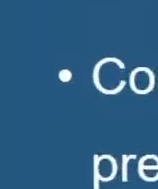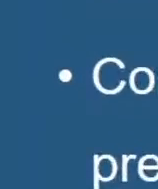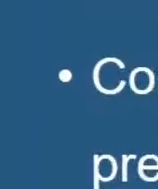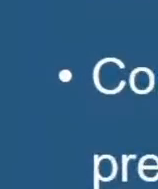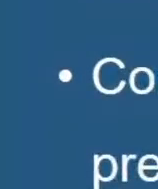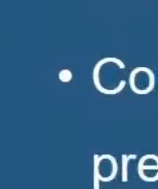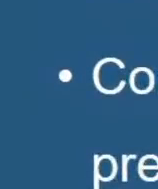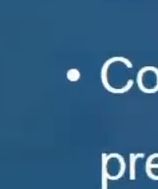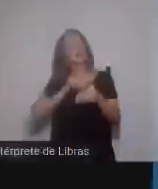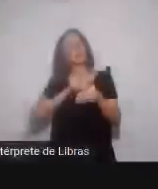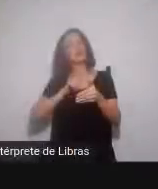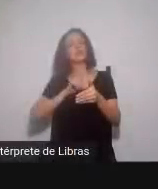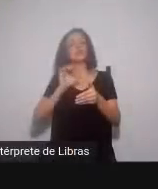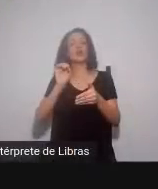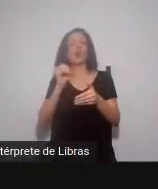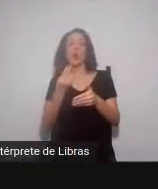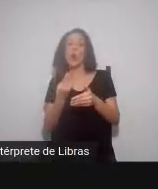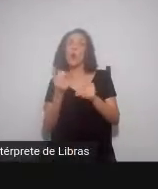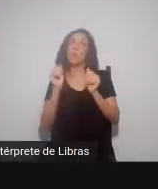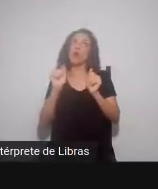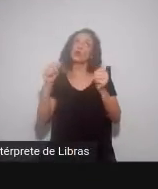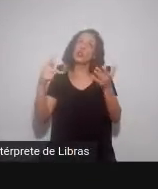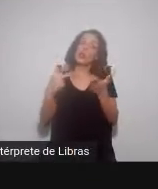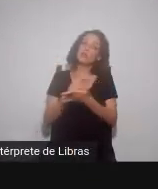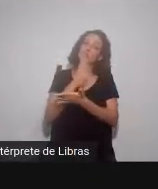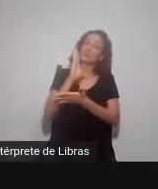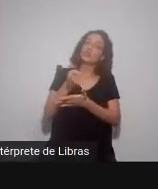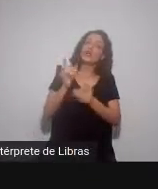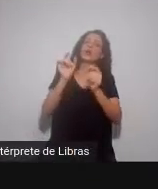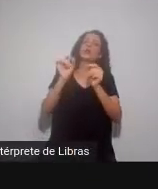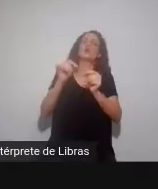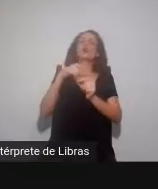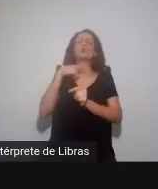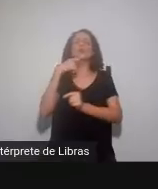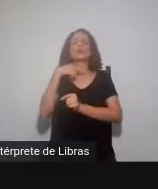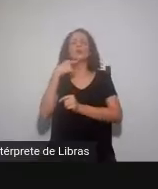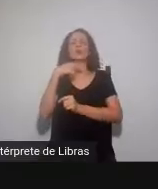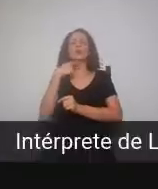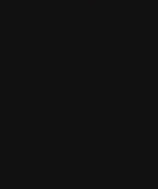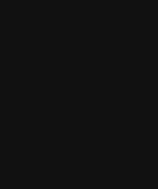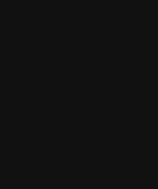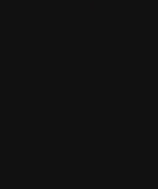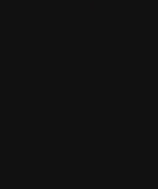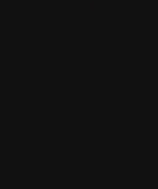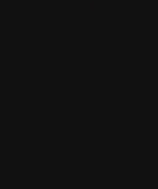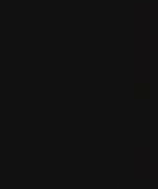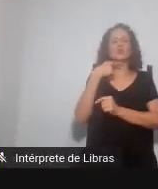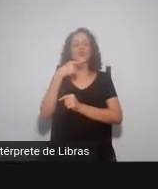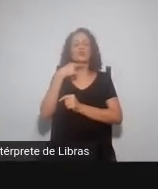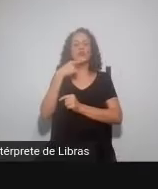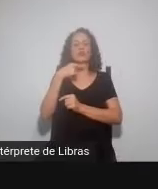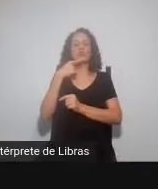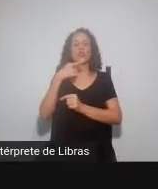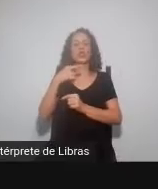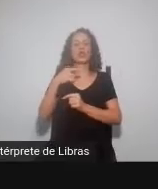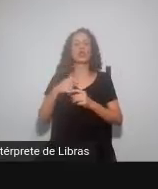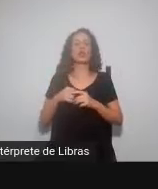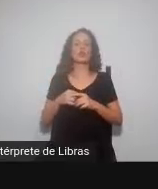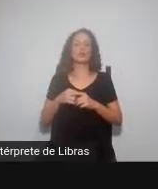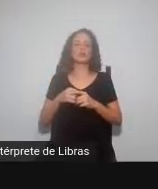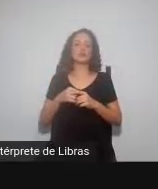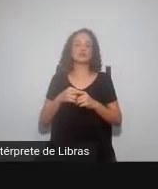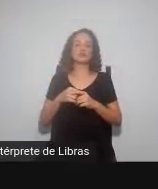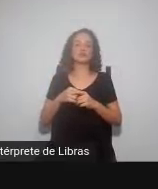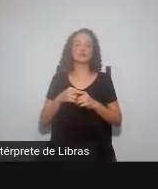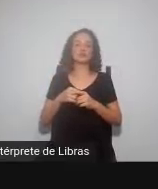com perguntas desse tipo. Todo trabalho de leitura e escrita na educação infantil é uma antecipação de